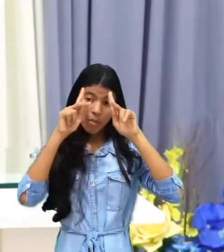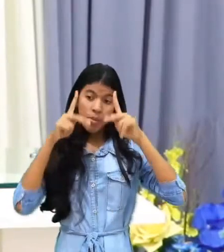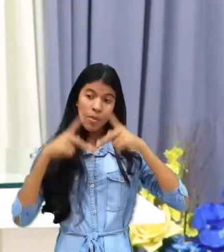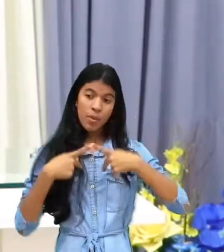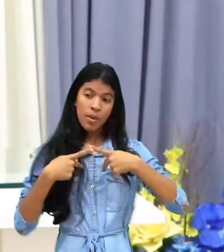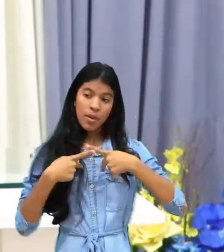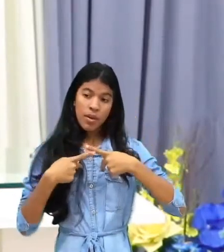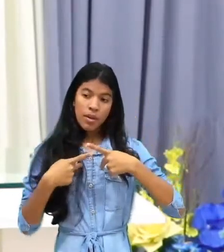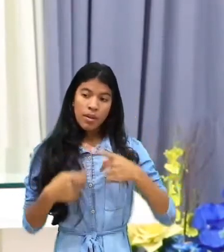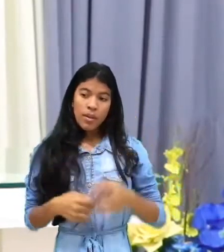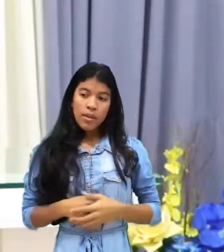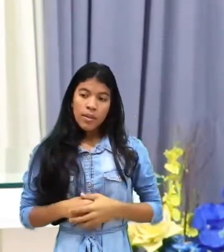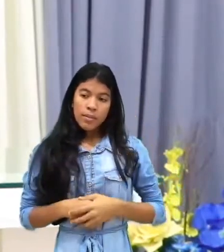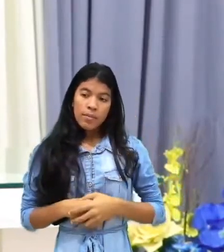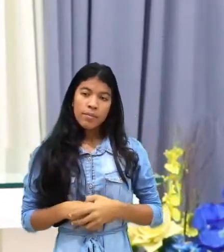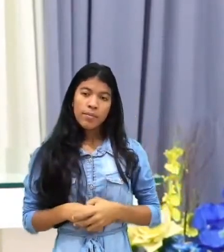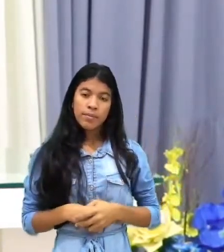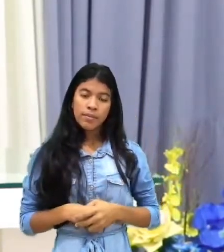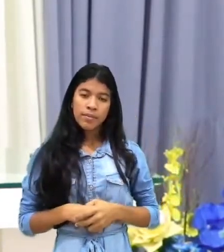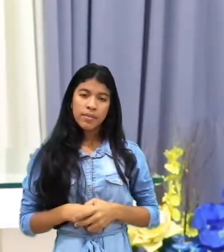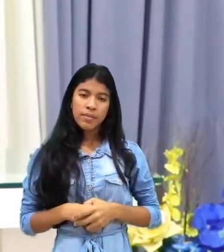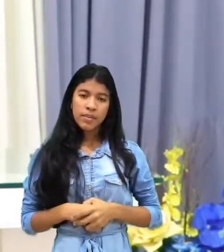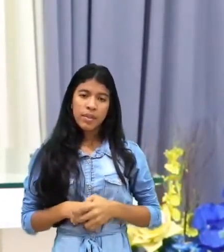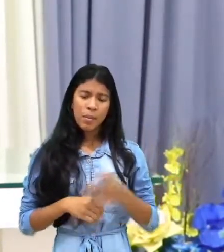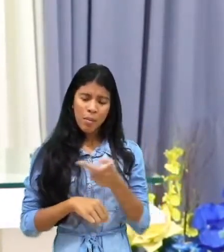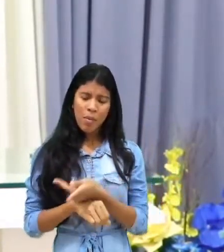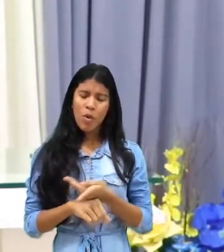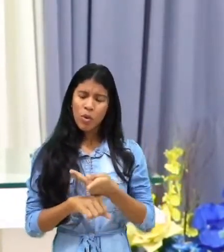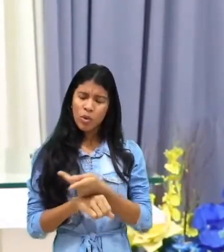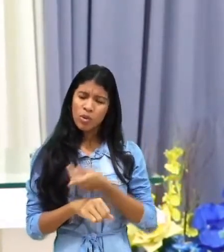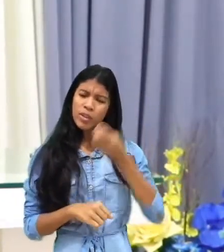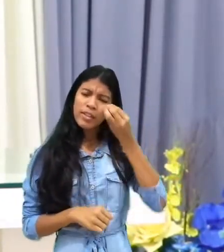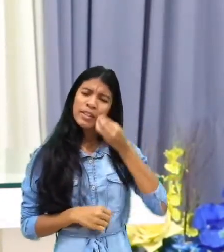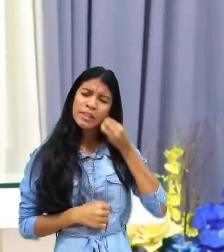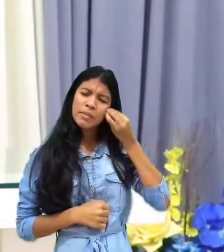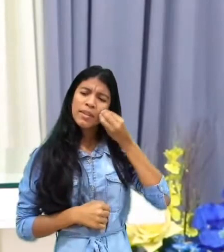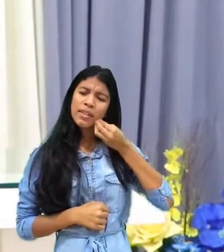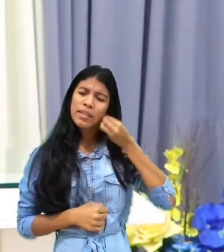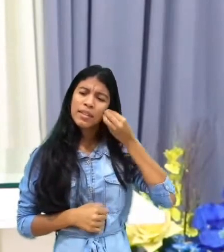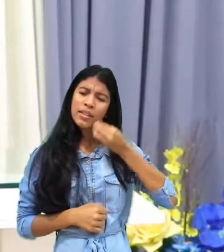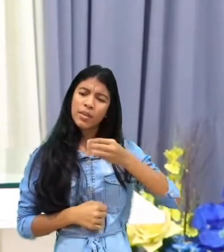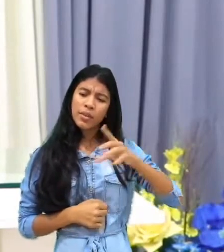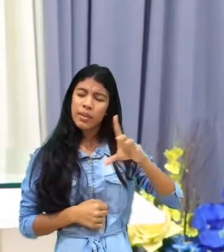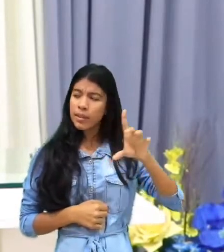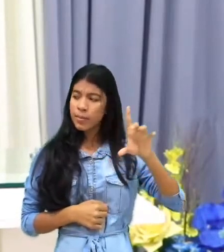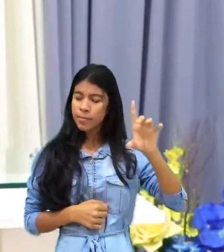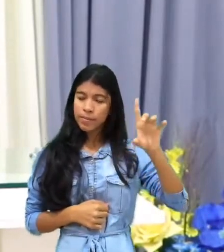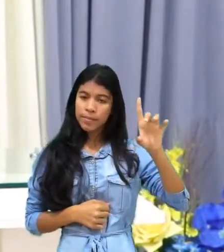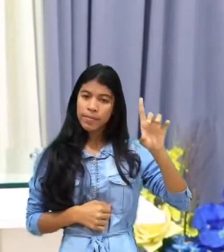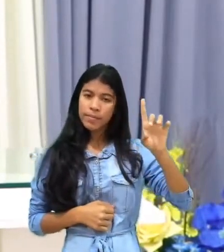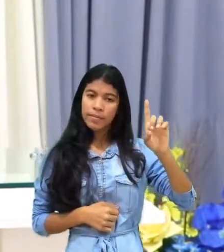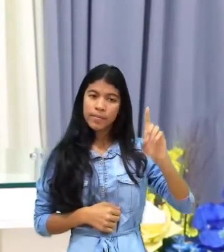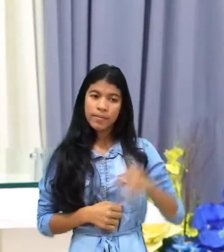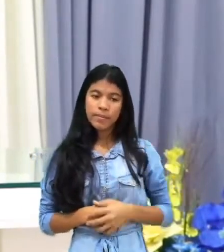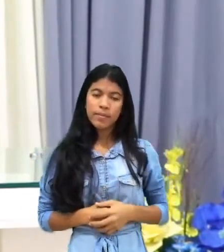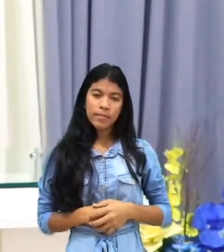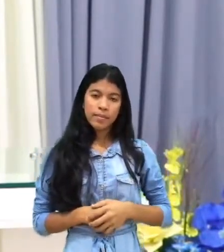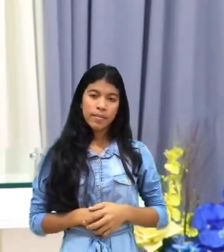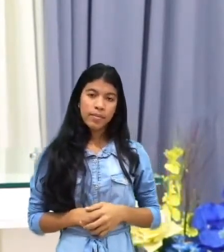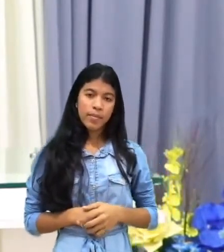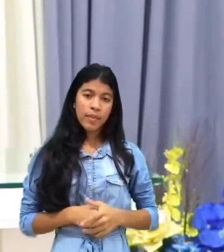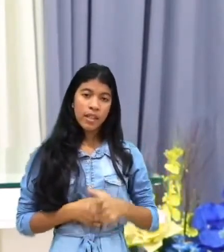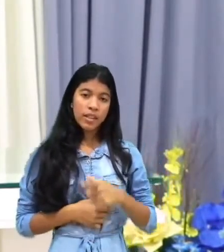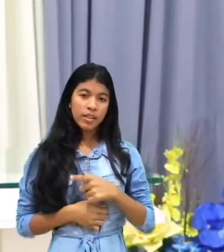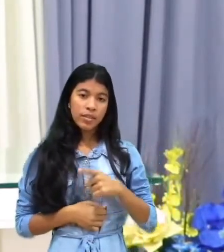busque esta experiência. Busque esta experiência com Deus. Nós tivemos aqui no culto